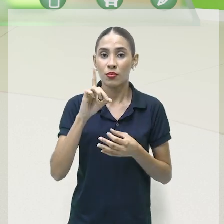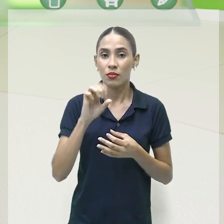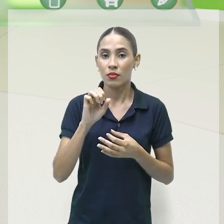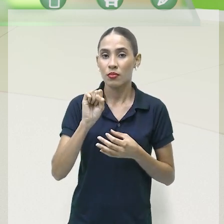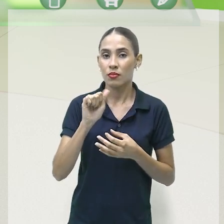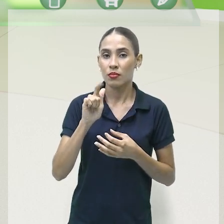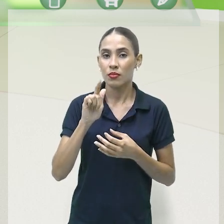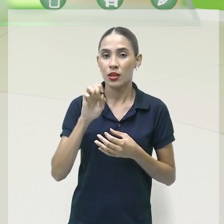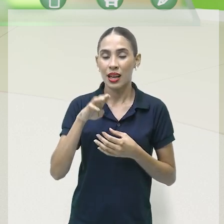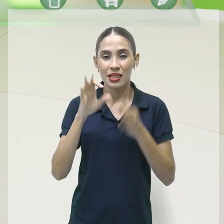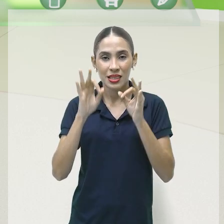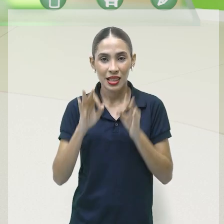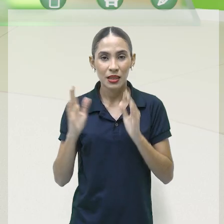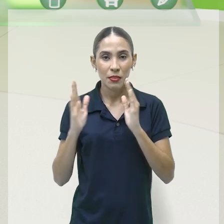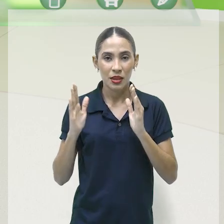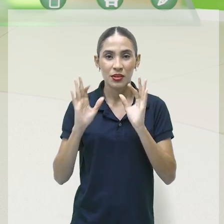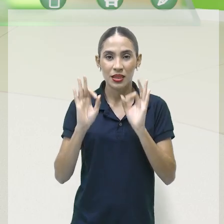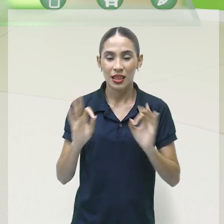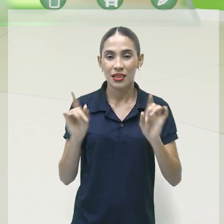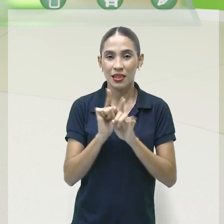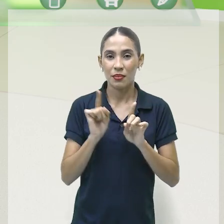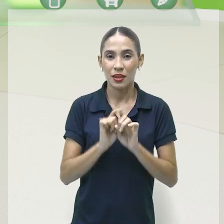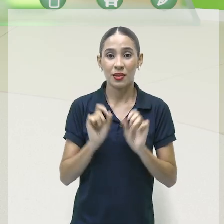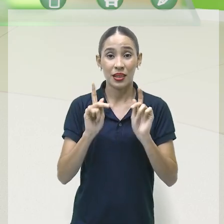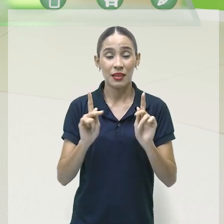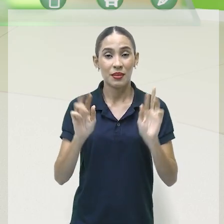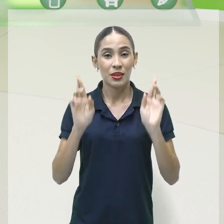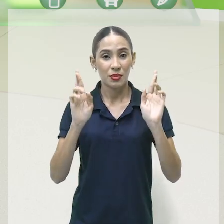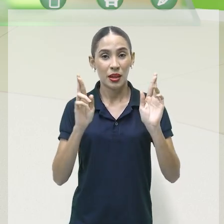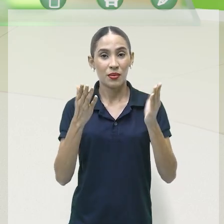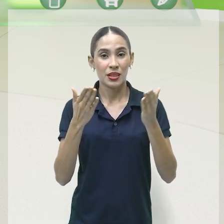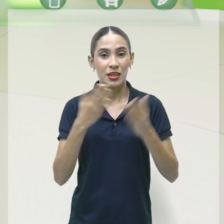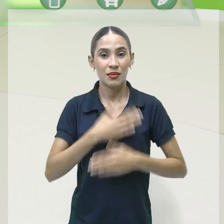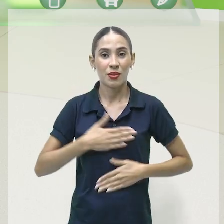período certo para você tomar, tá bom? Então, espero que vocês tenham